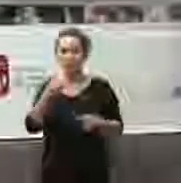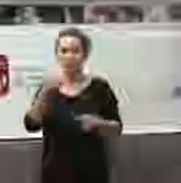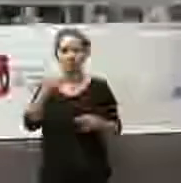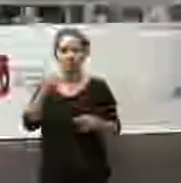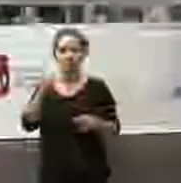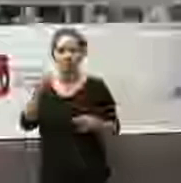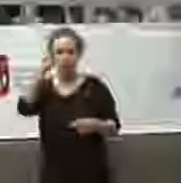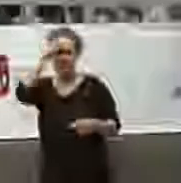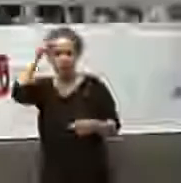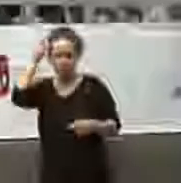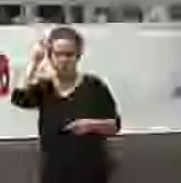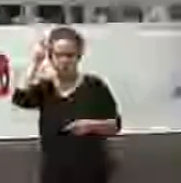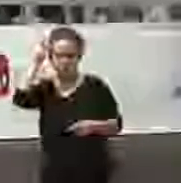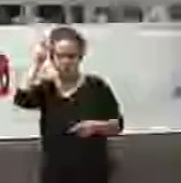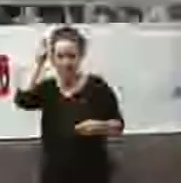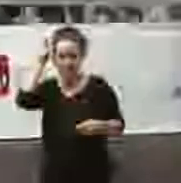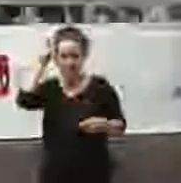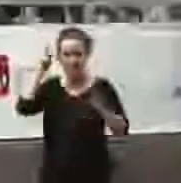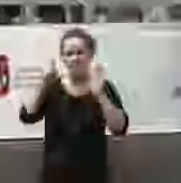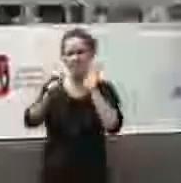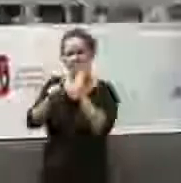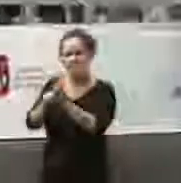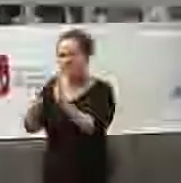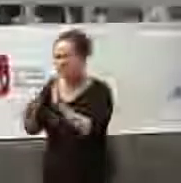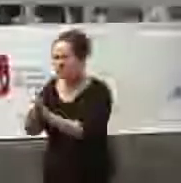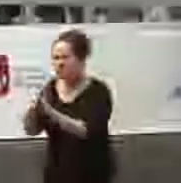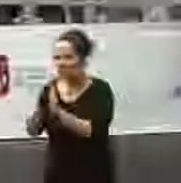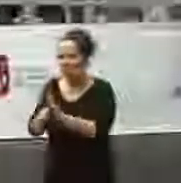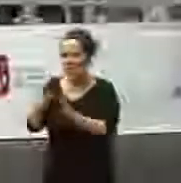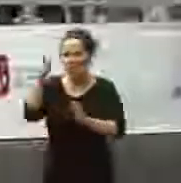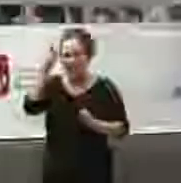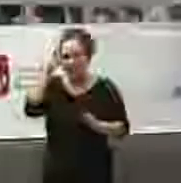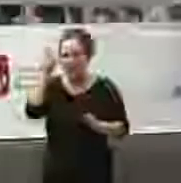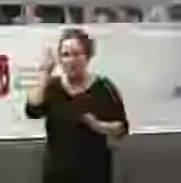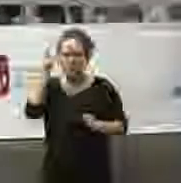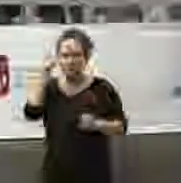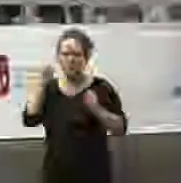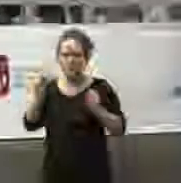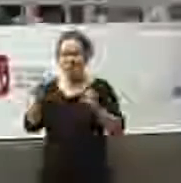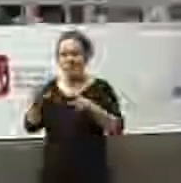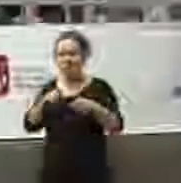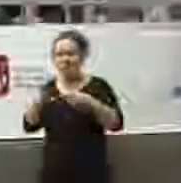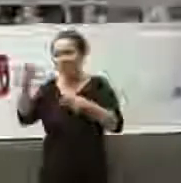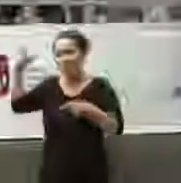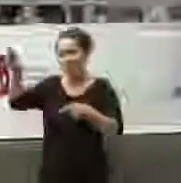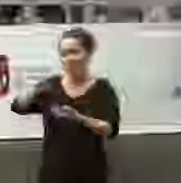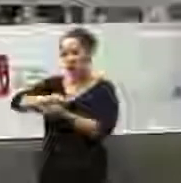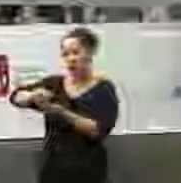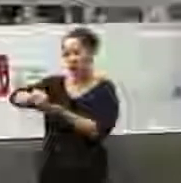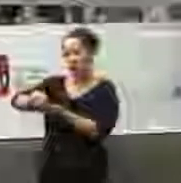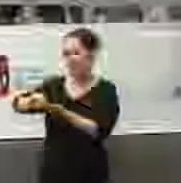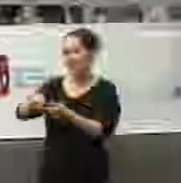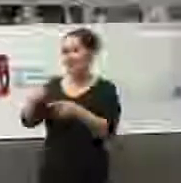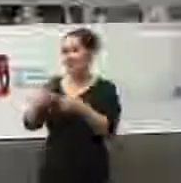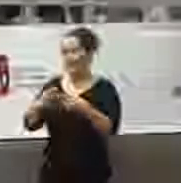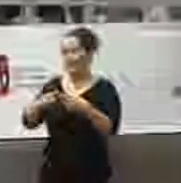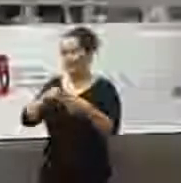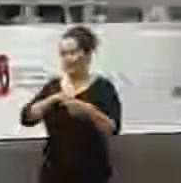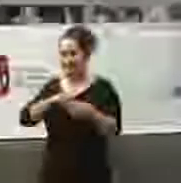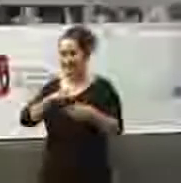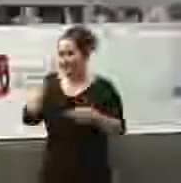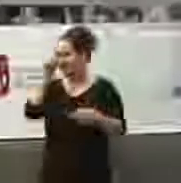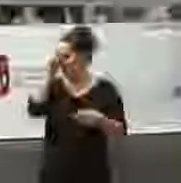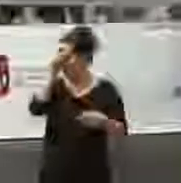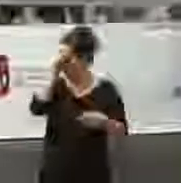estão dedicadas a fazer isso essas pessoas naturalmente poderia estar trabalhando em outras coisas porque nós temos uma série de dificuldades de abastecimento